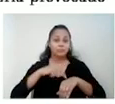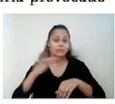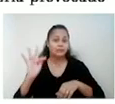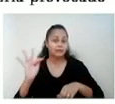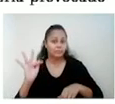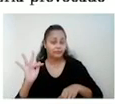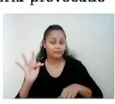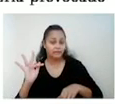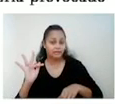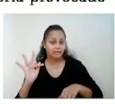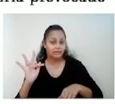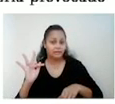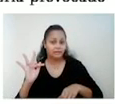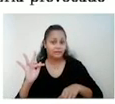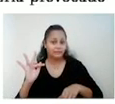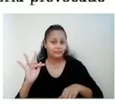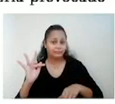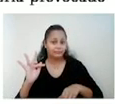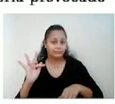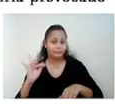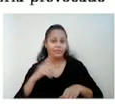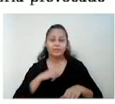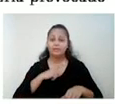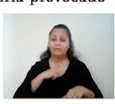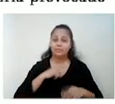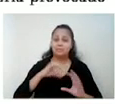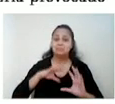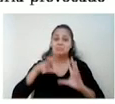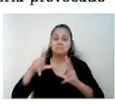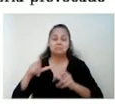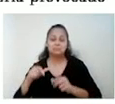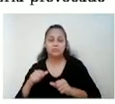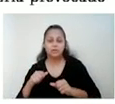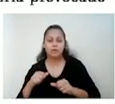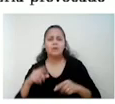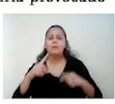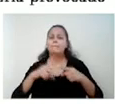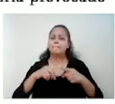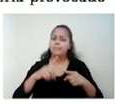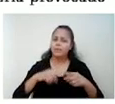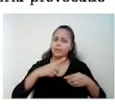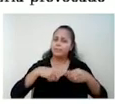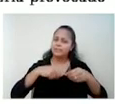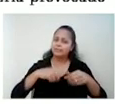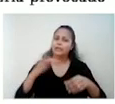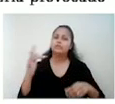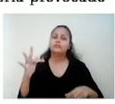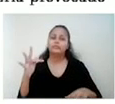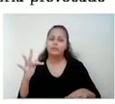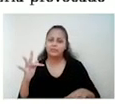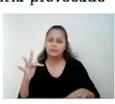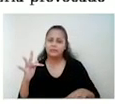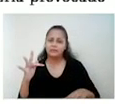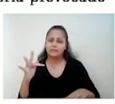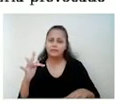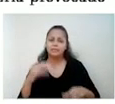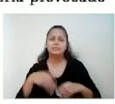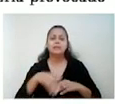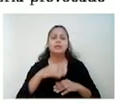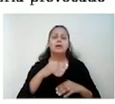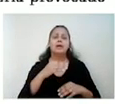como um patrimônio mundial. Pessoal, por que uma cidade francesa seria importante para todo o